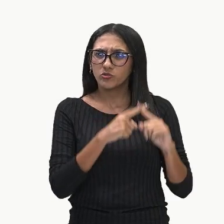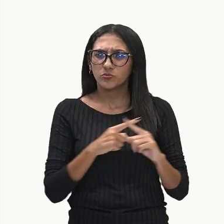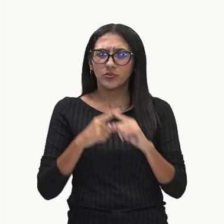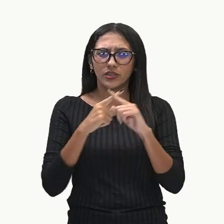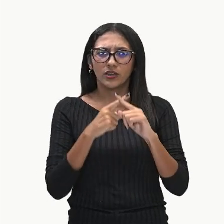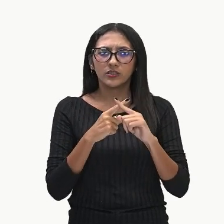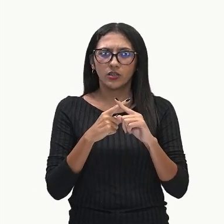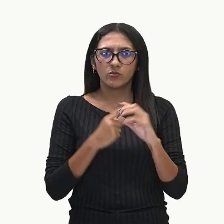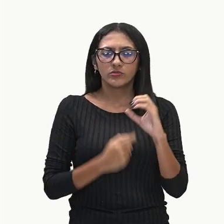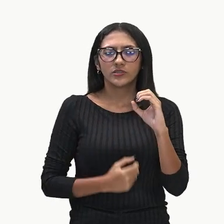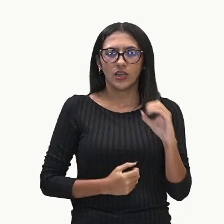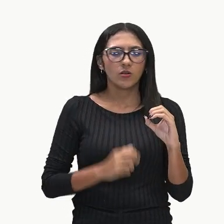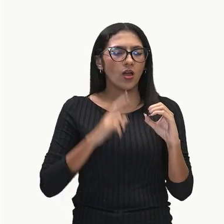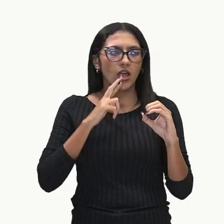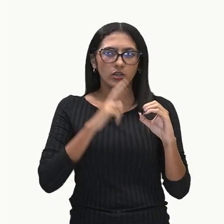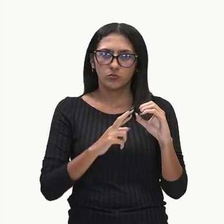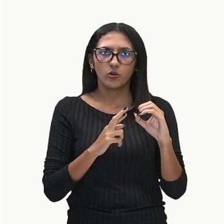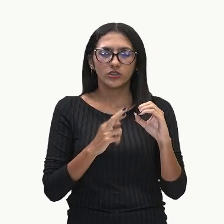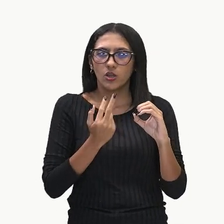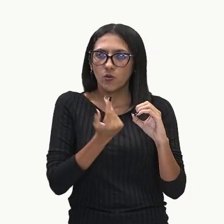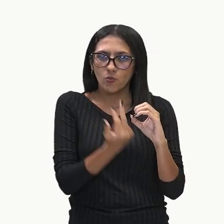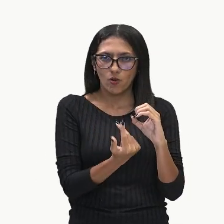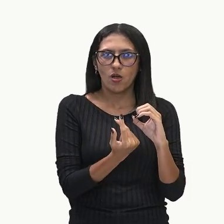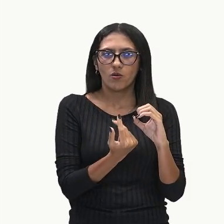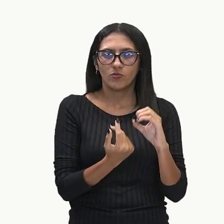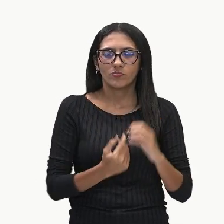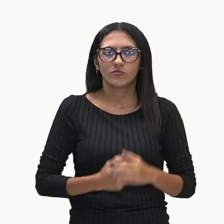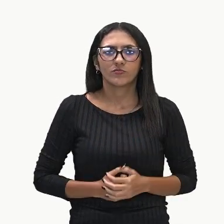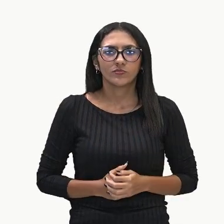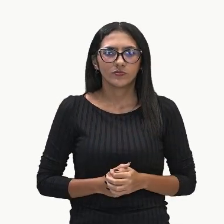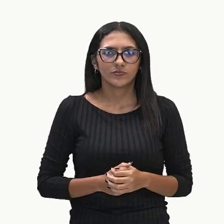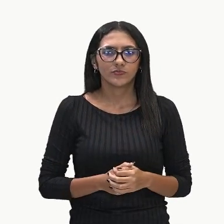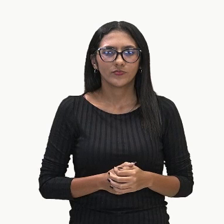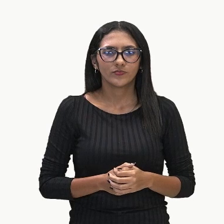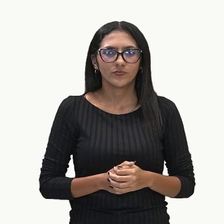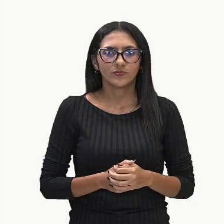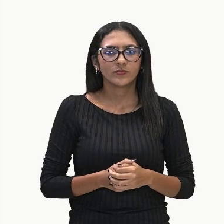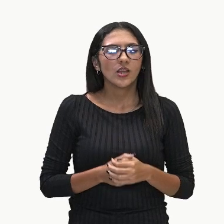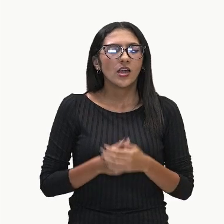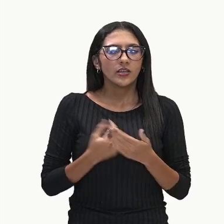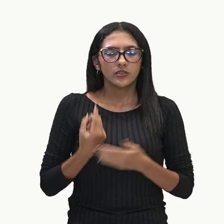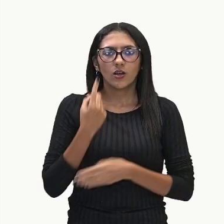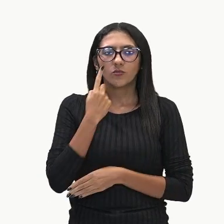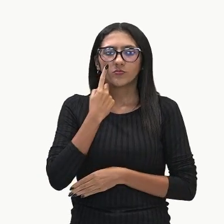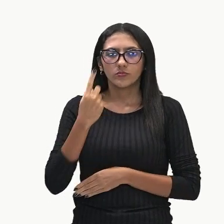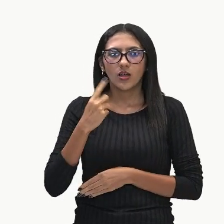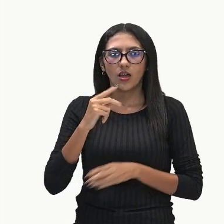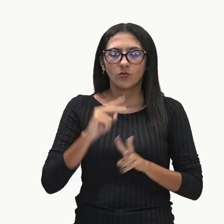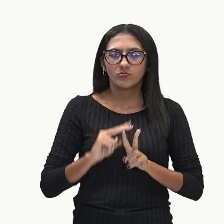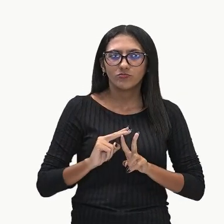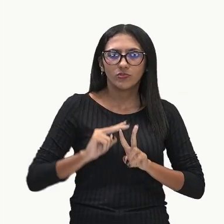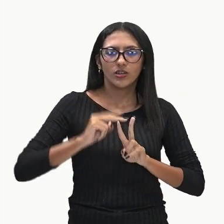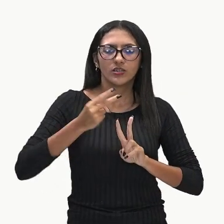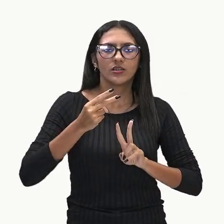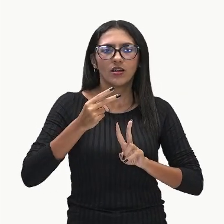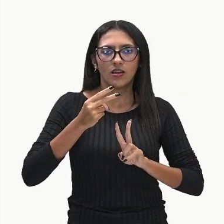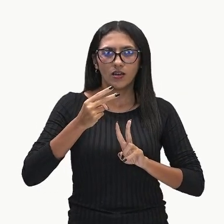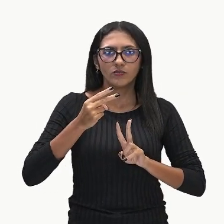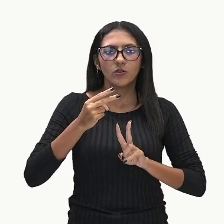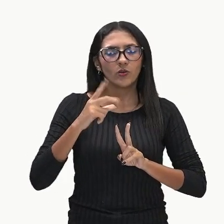quanto? Zero. Então, automaticamente, aí a variável ao quadrado, que é